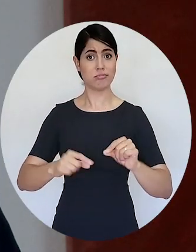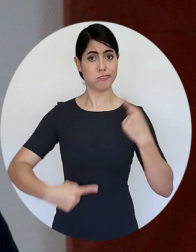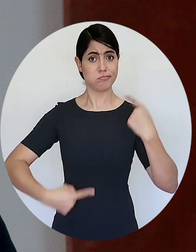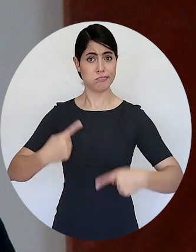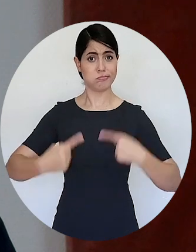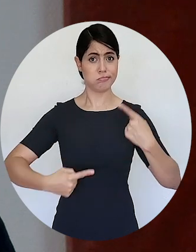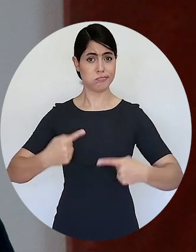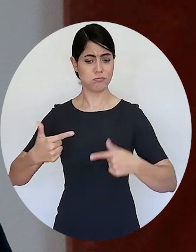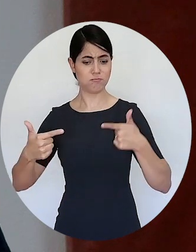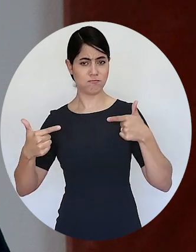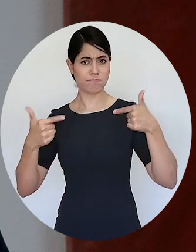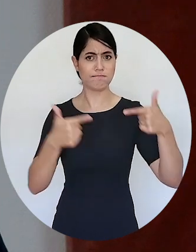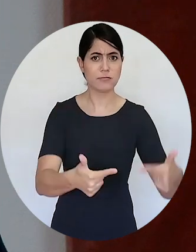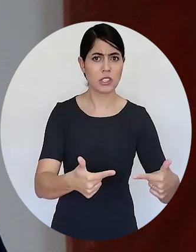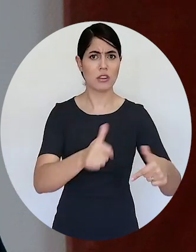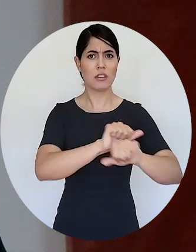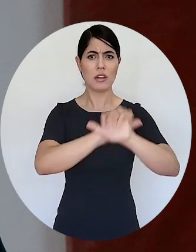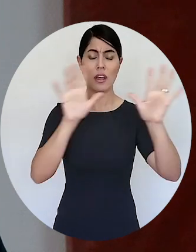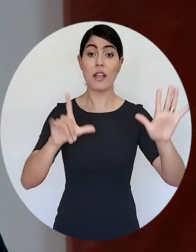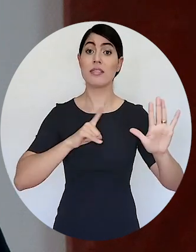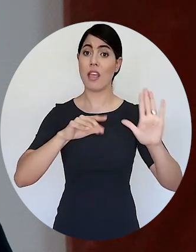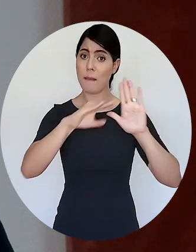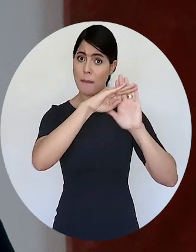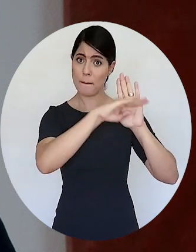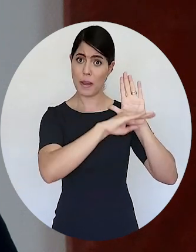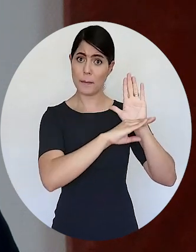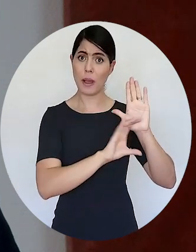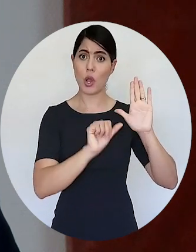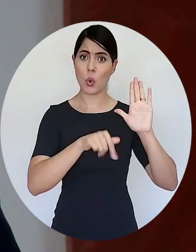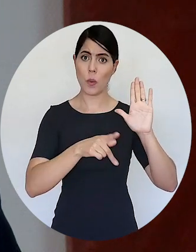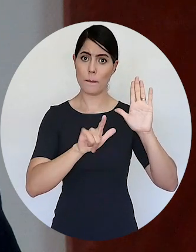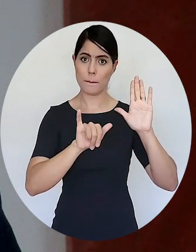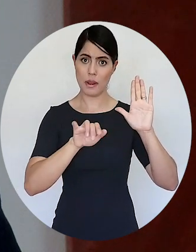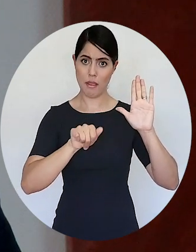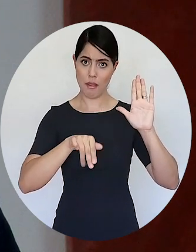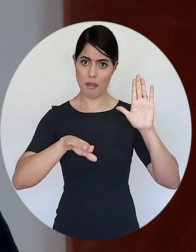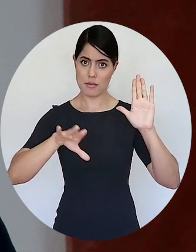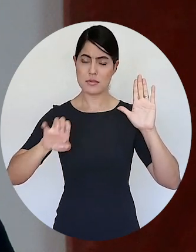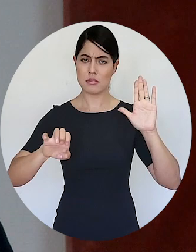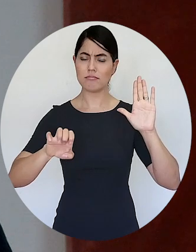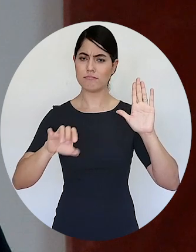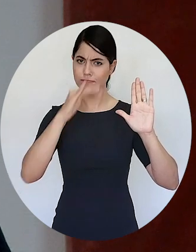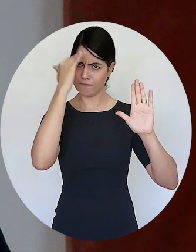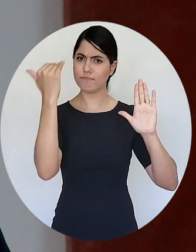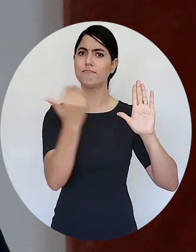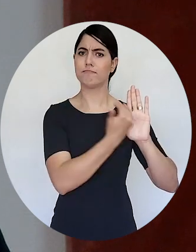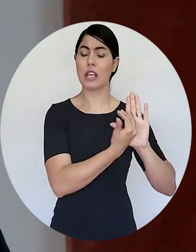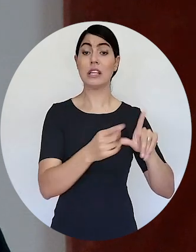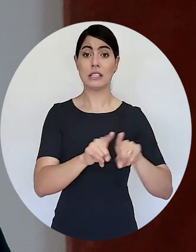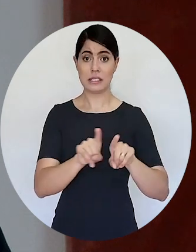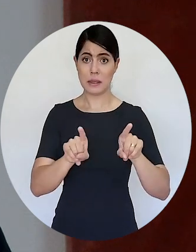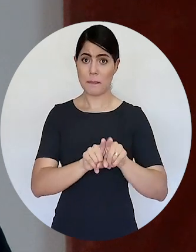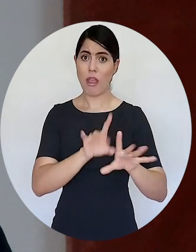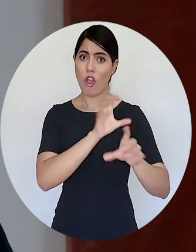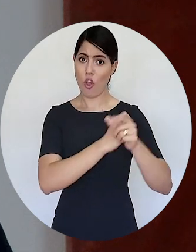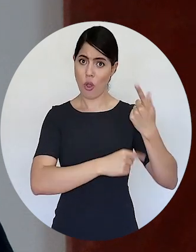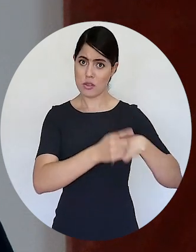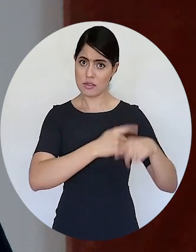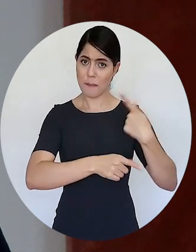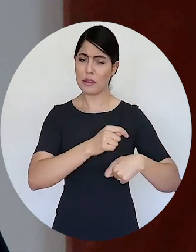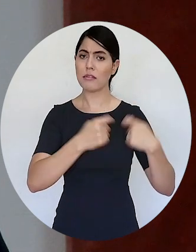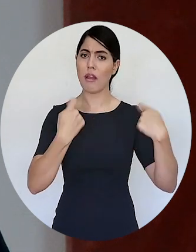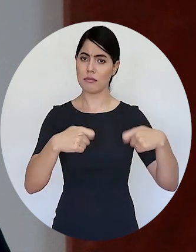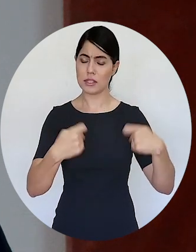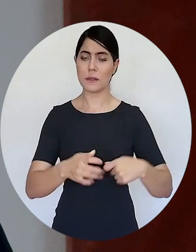ter uma política agressiva de transparência. Nós temos que ter compliance, temos que ter responsabilidade orçamentária. Esse